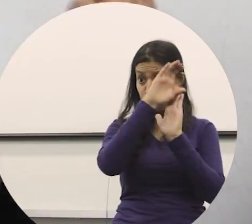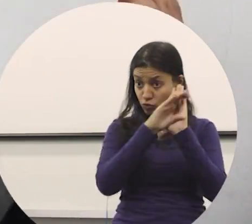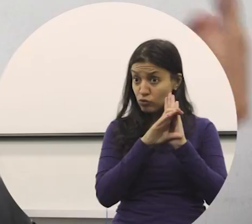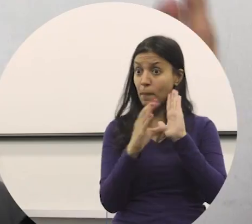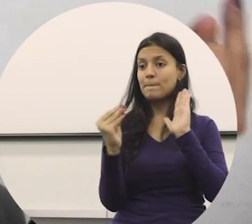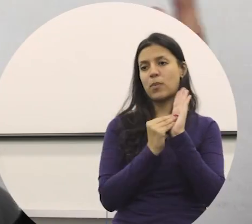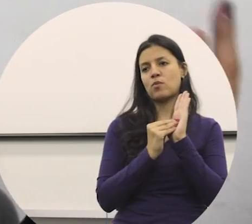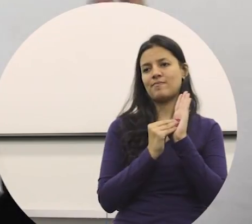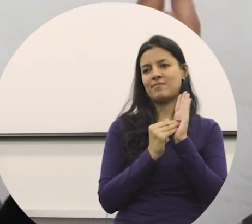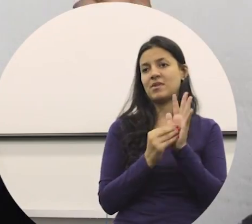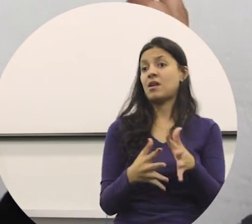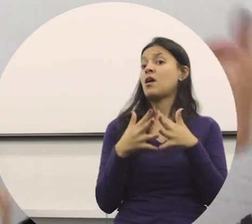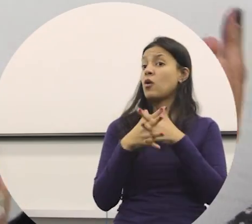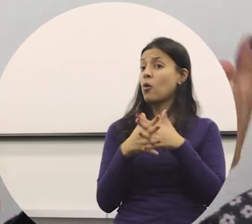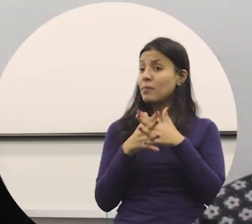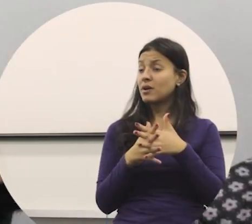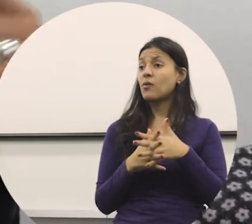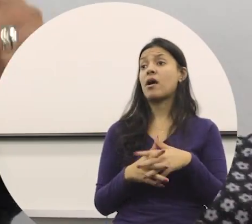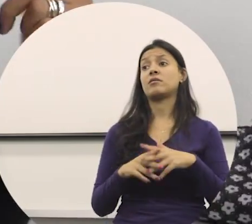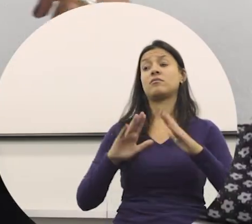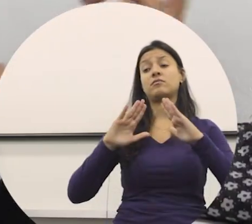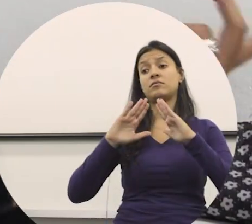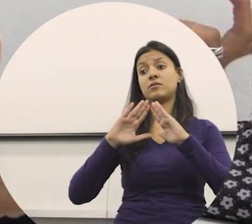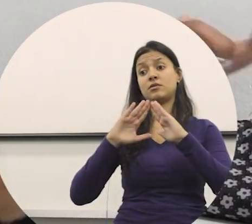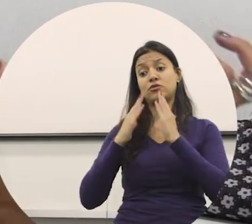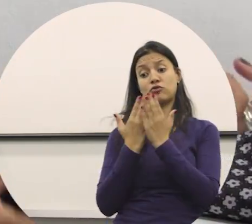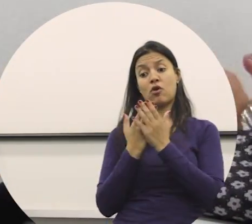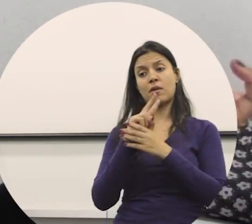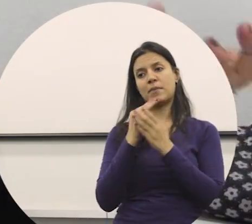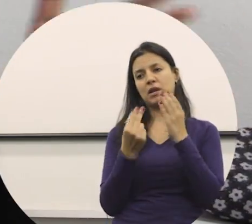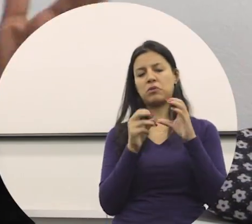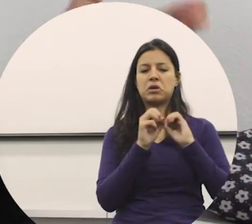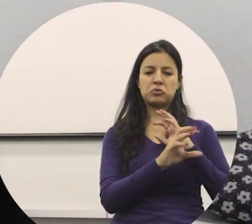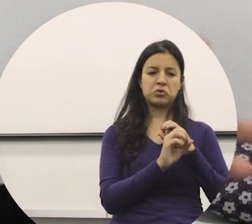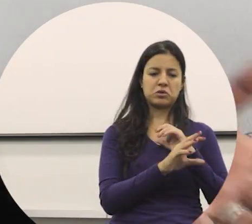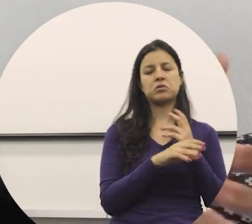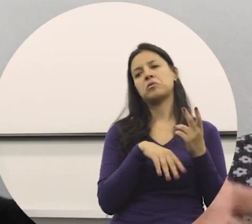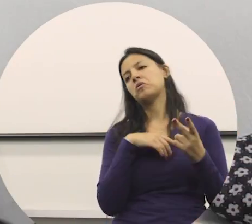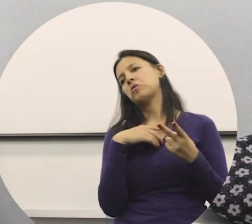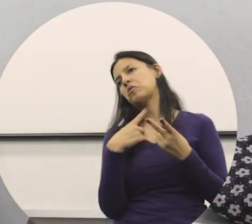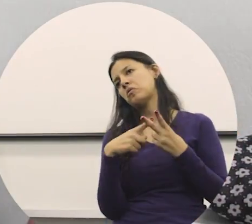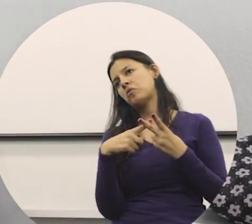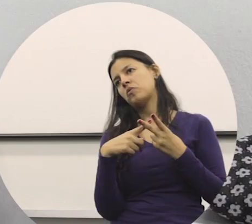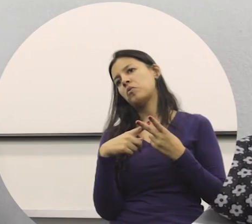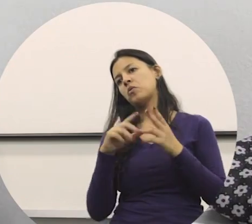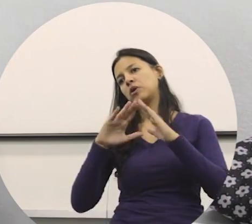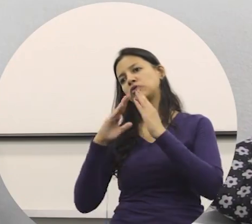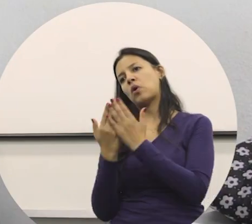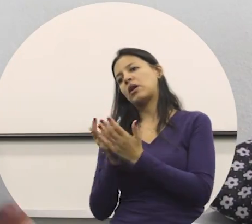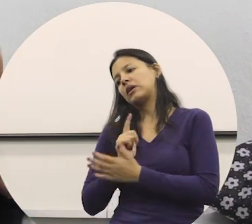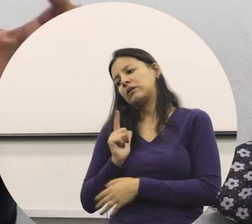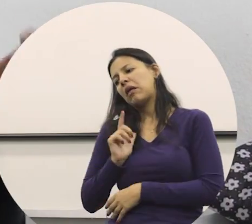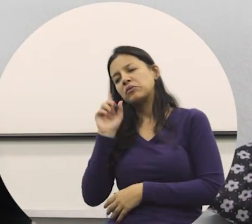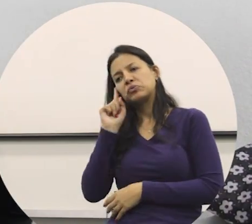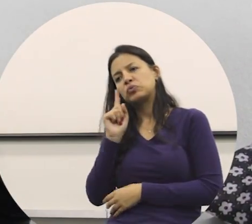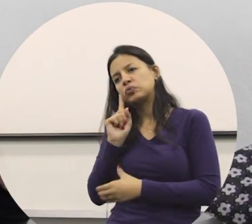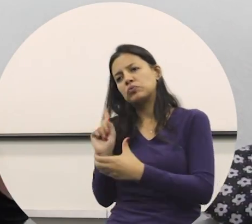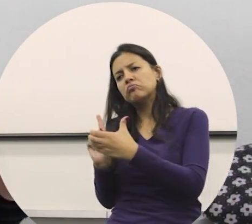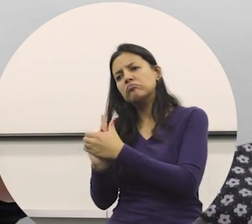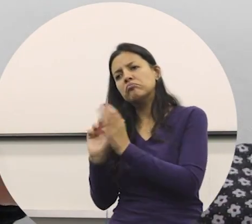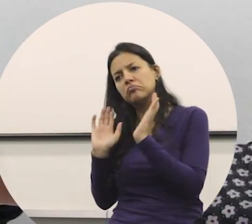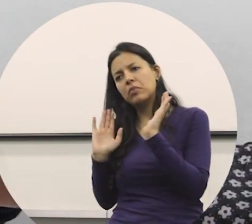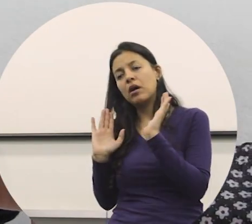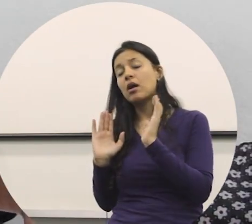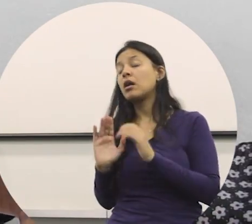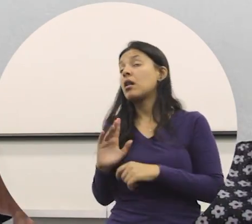Você, educadora de uma escola bilíngue ou de uma escola, né, sei lá, que tem atendimento ao educando surdo,